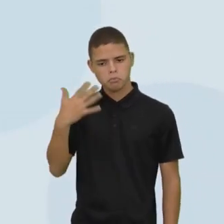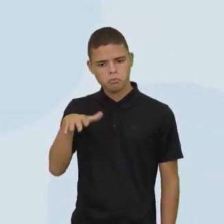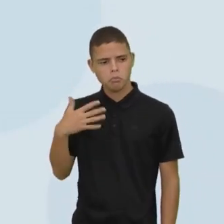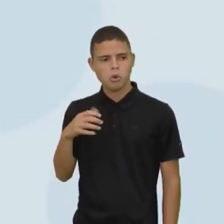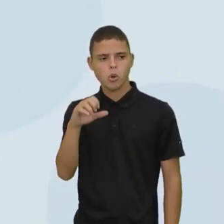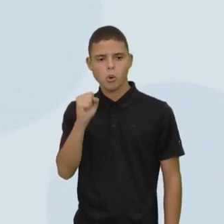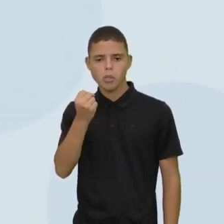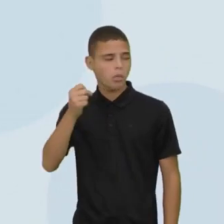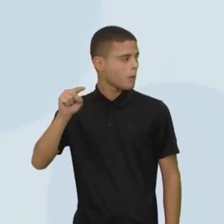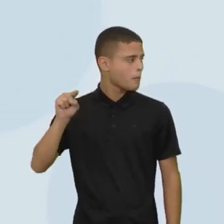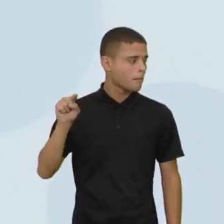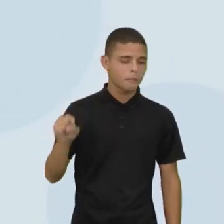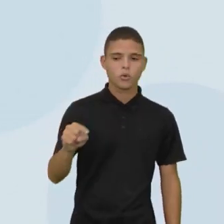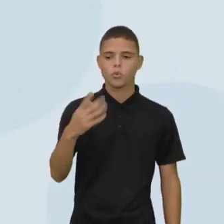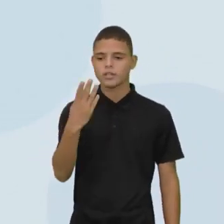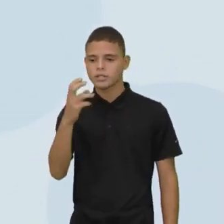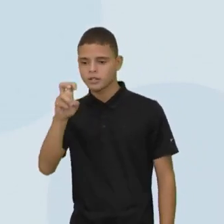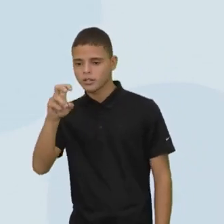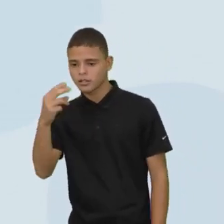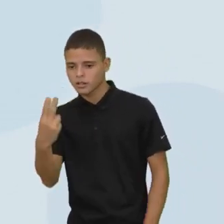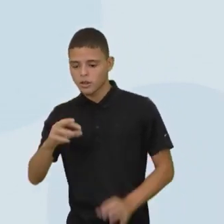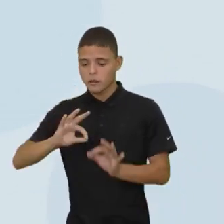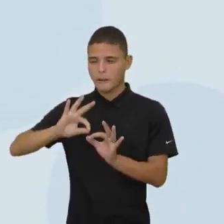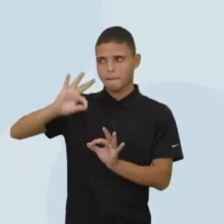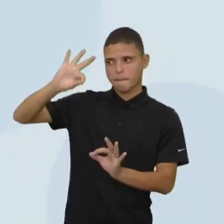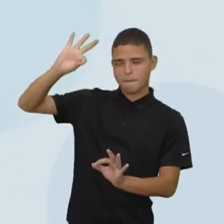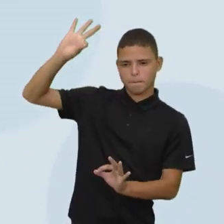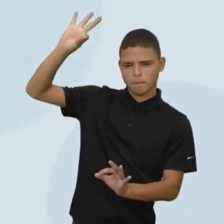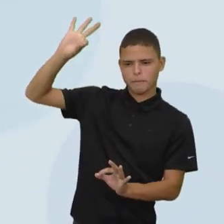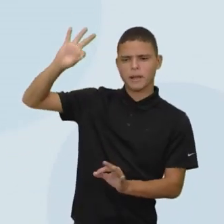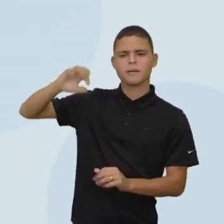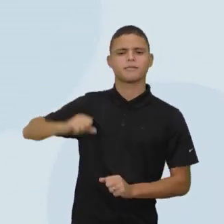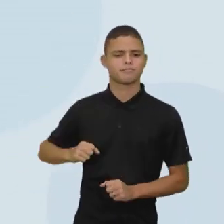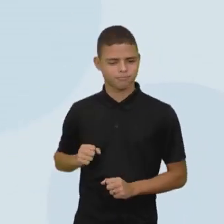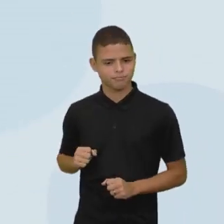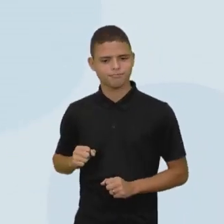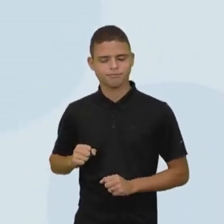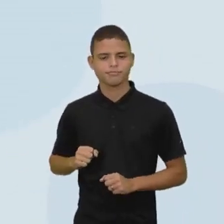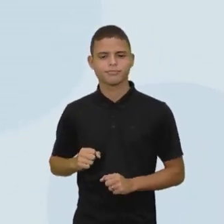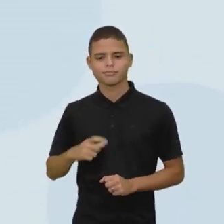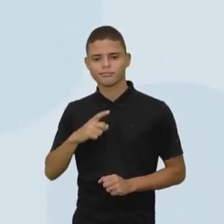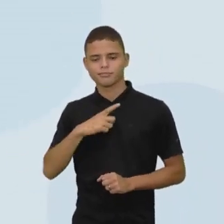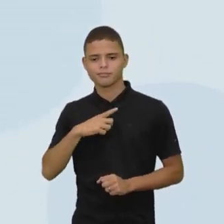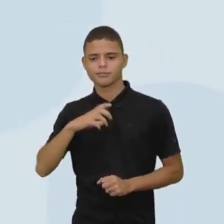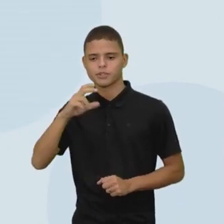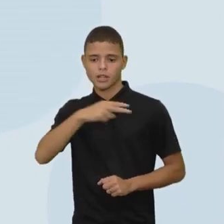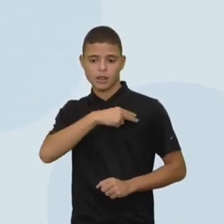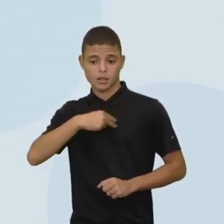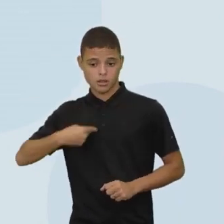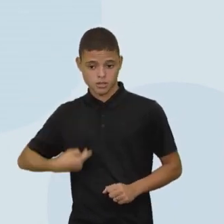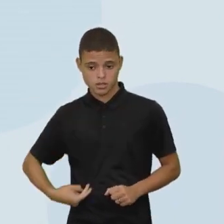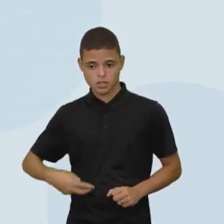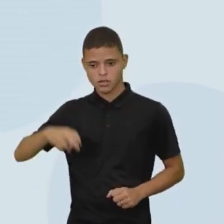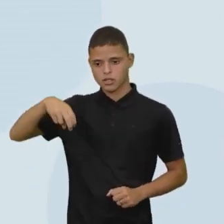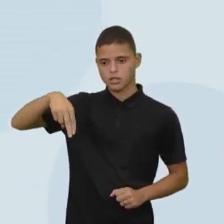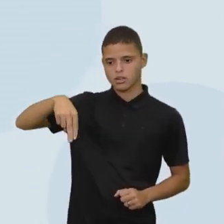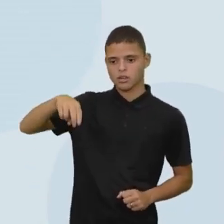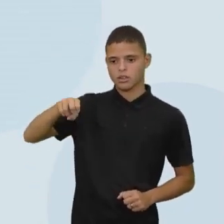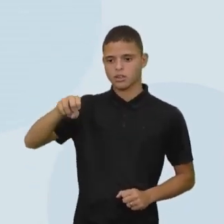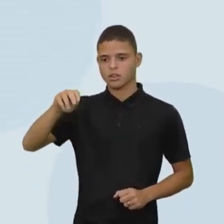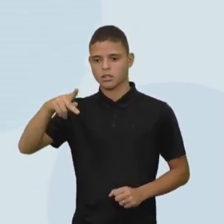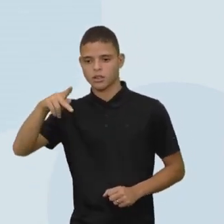8.848 metros de altura, né, que tem as suas discordâncias, né, porque ele fica entre a China e o Nepal. Então a China tem